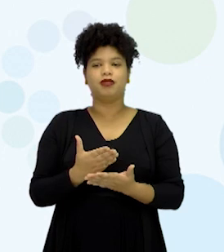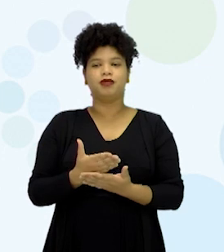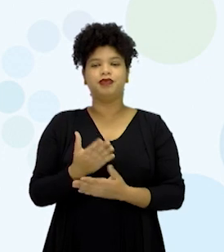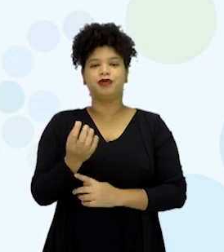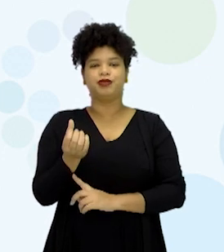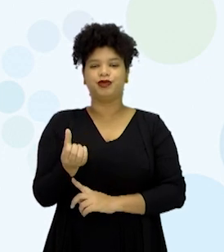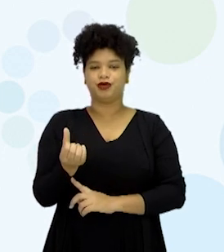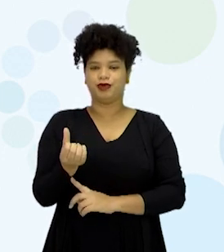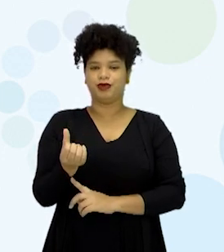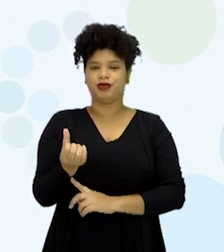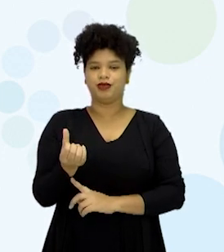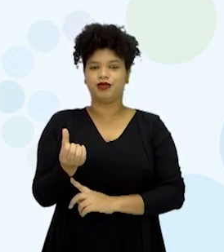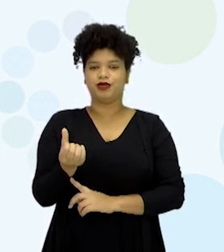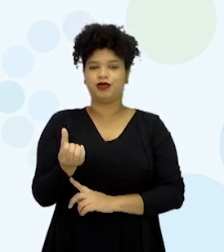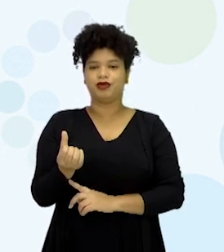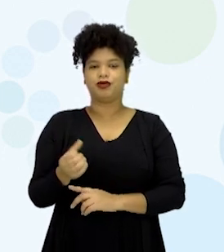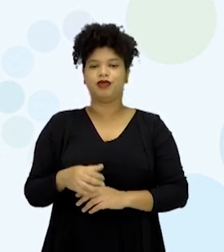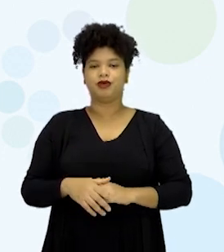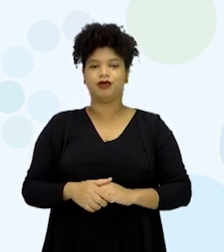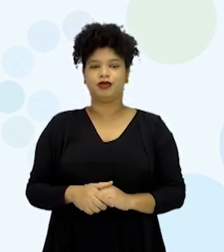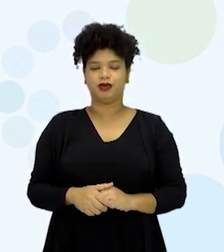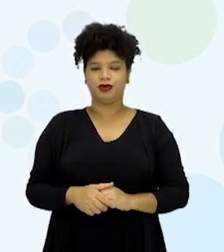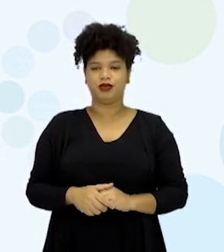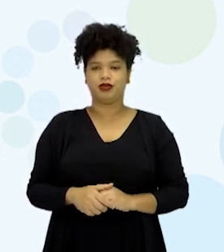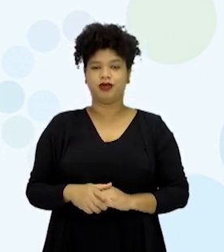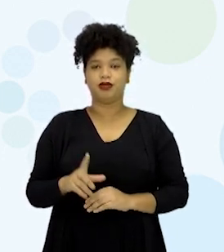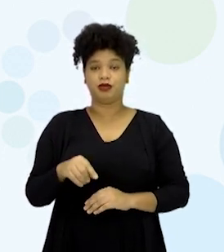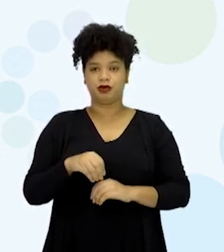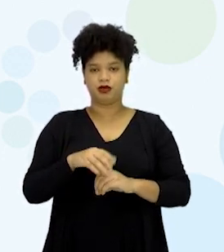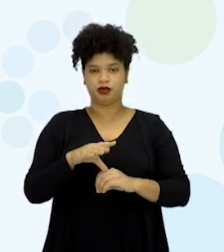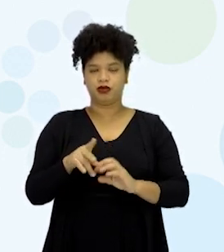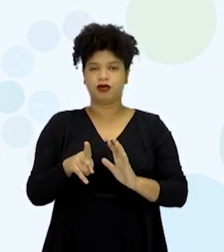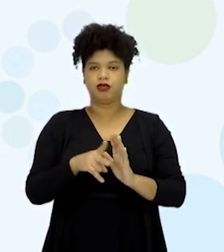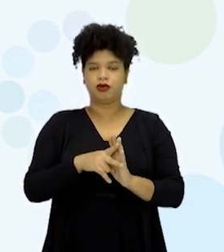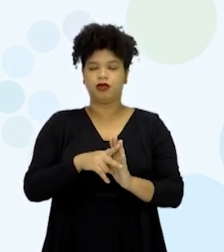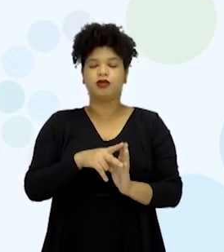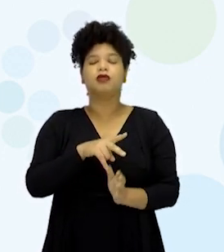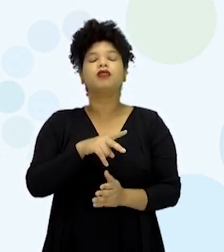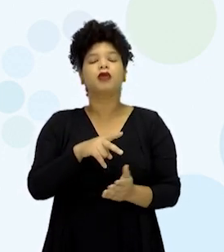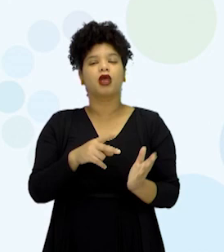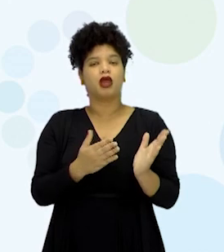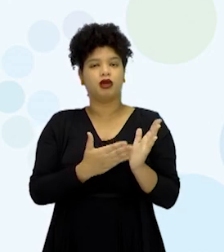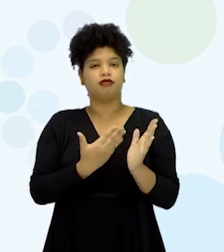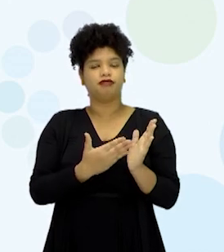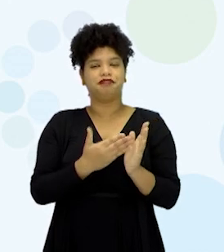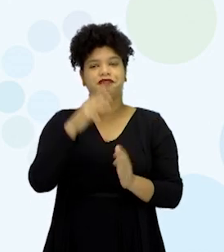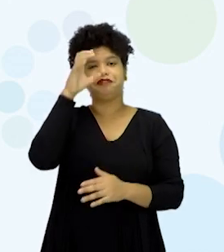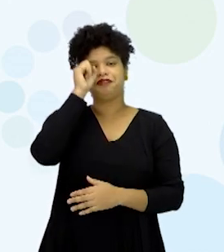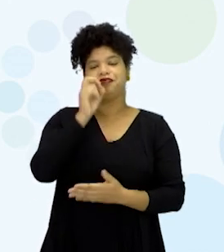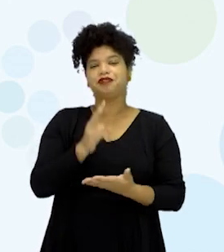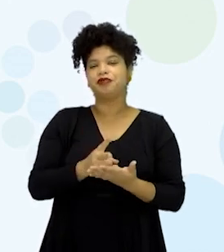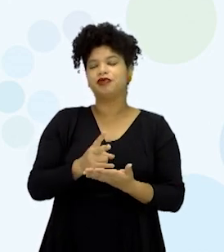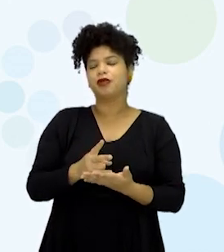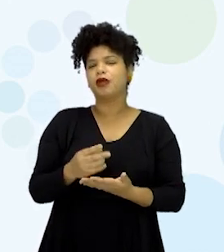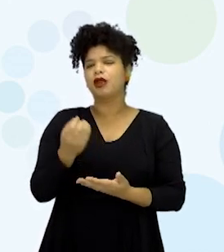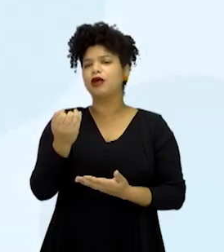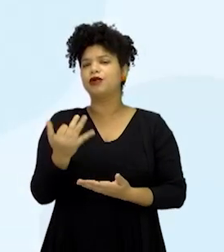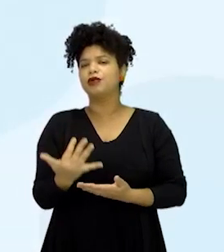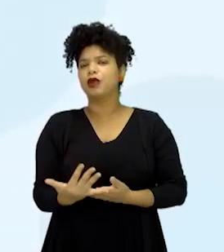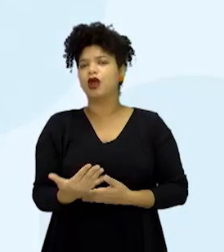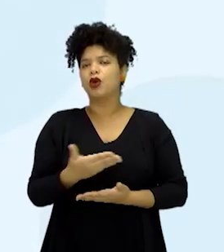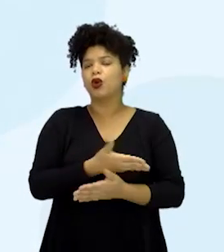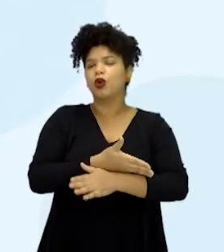Usando aí a sugestão do caderno do aluno de vocês, né, do Aprender Sempre, volume 3, Hábitos de Leitura dos Estudantes da